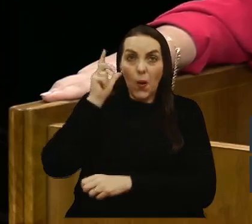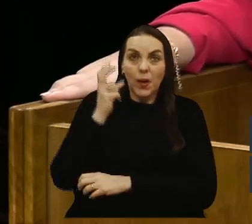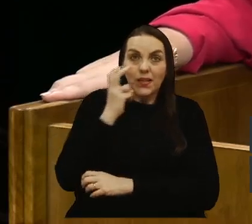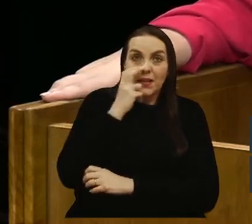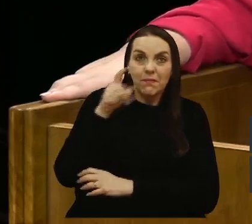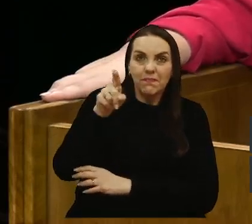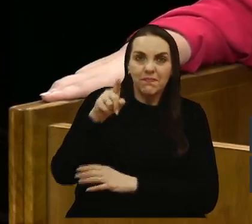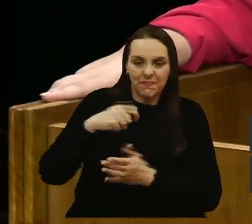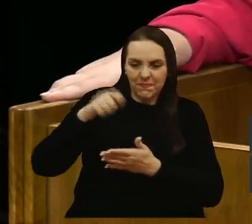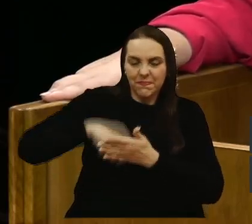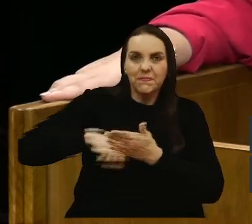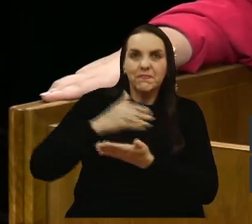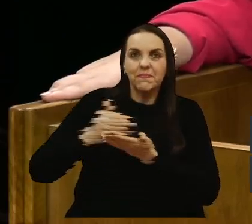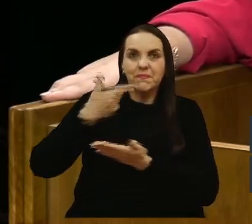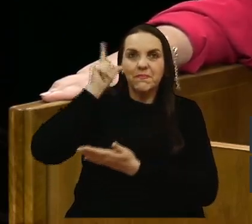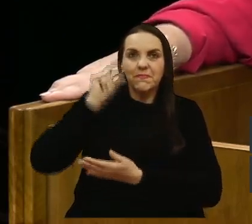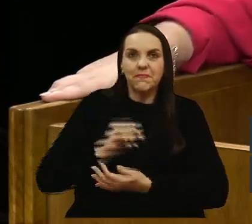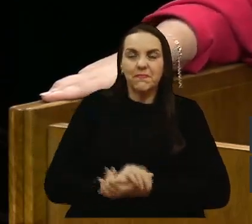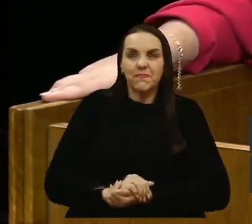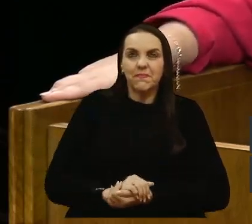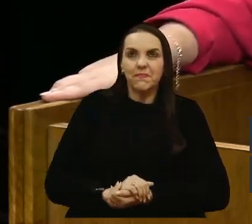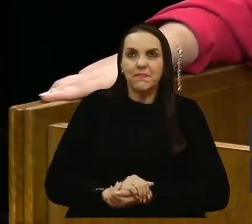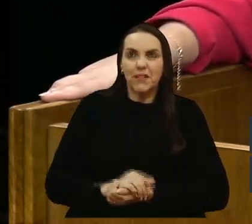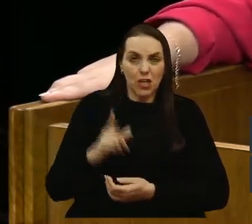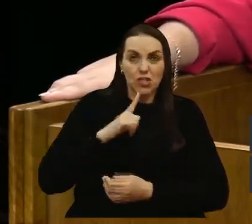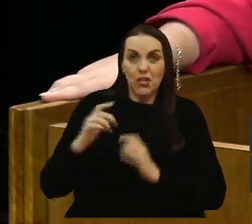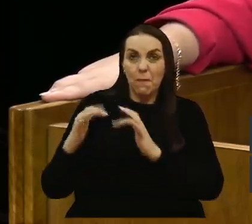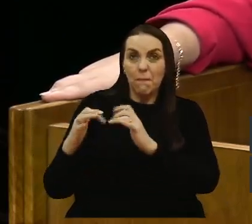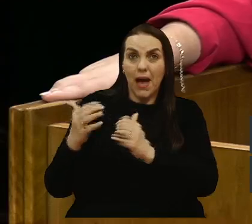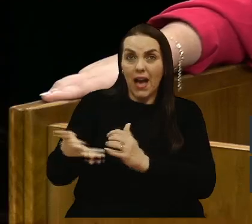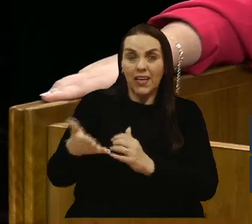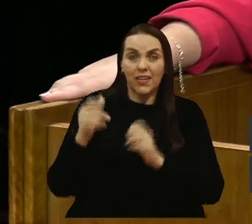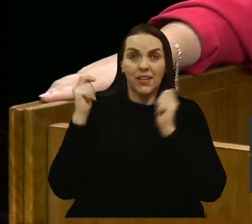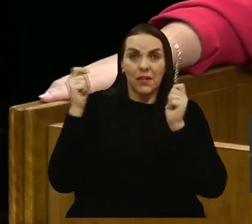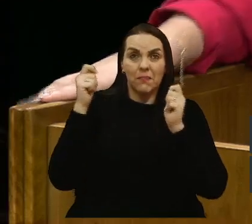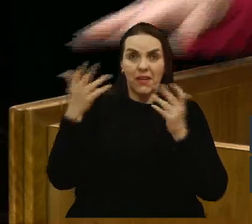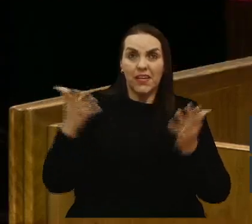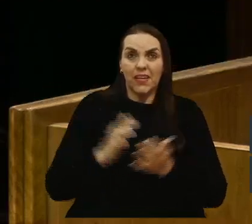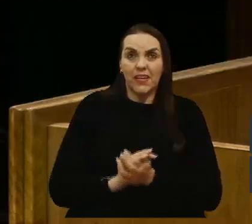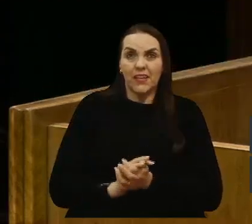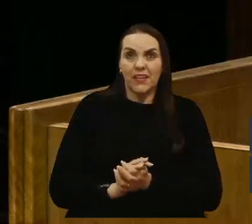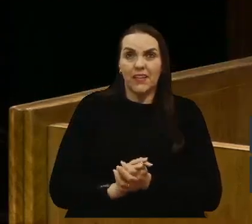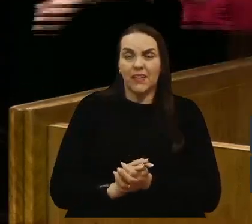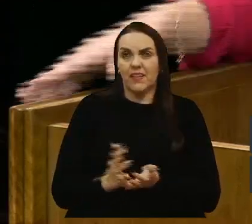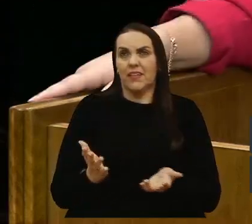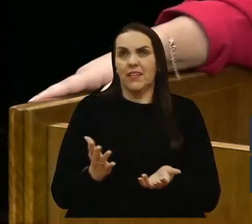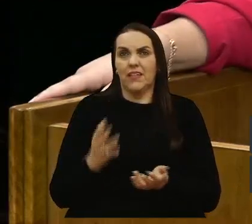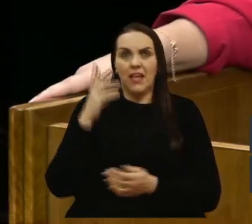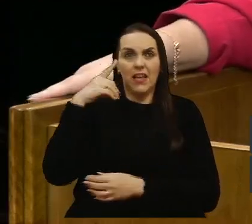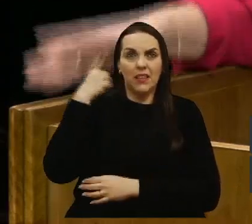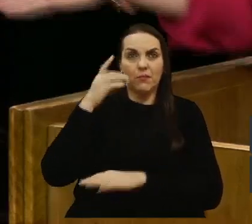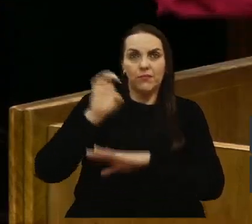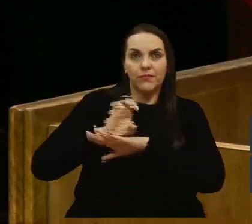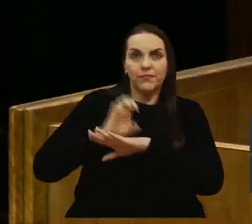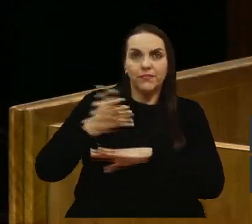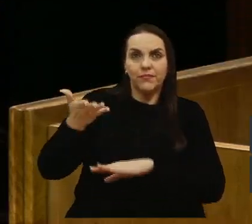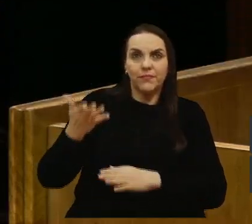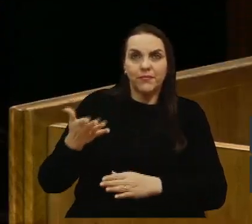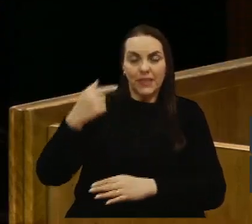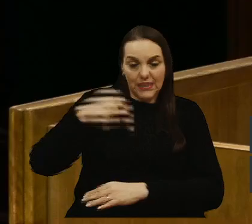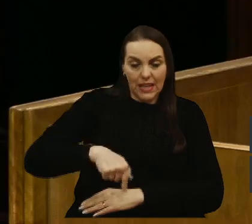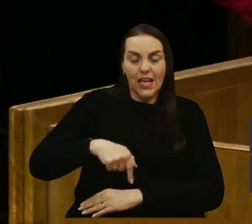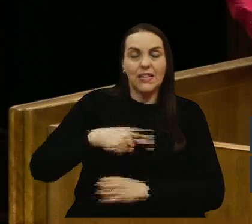a ordem de início. Tinha uma máquina lá durante a campanha eleitoral e o deputado estadual dessa